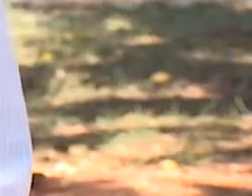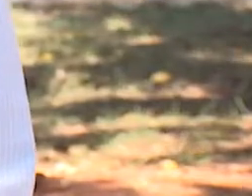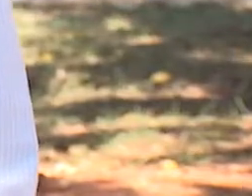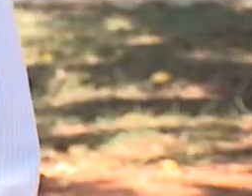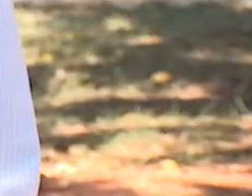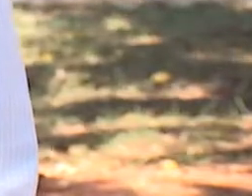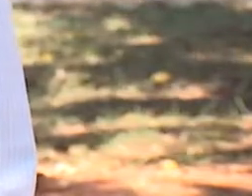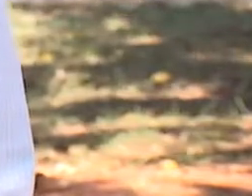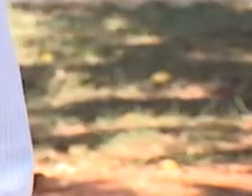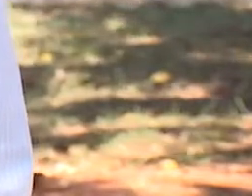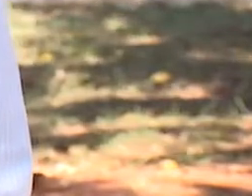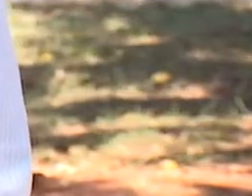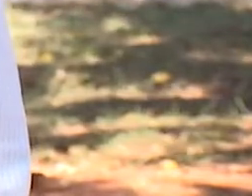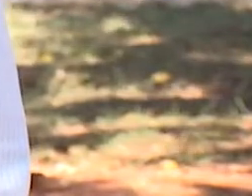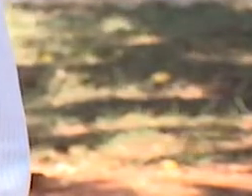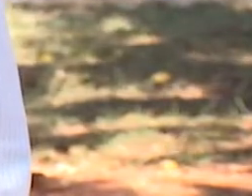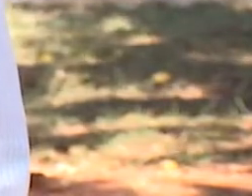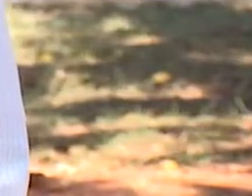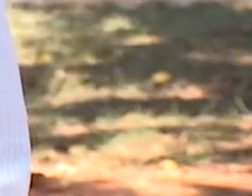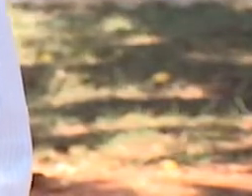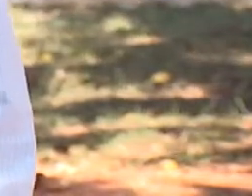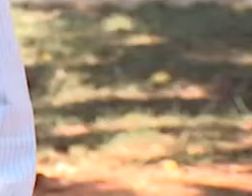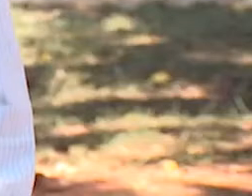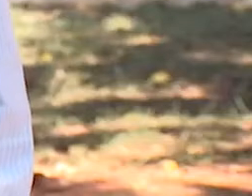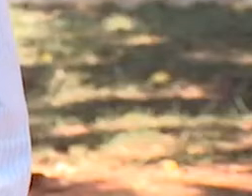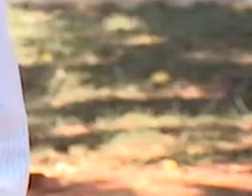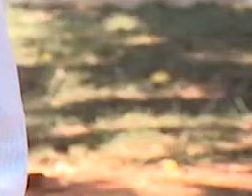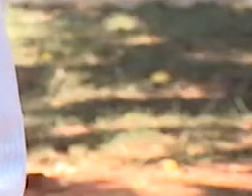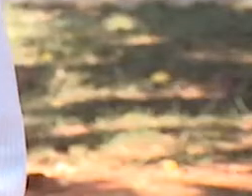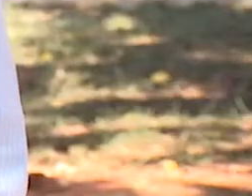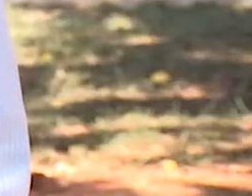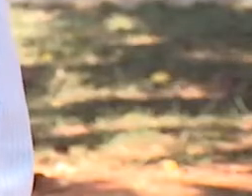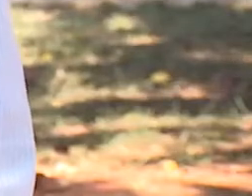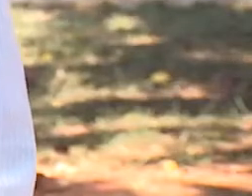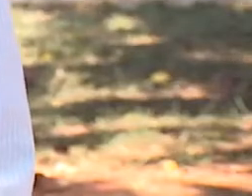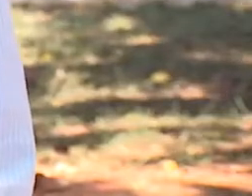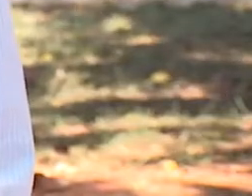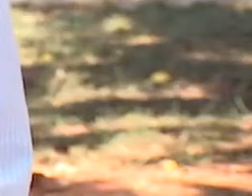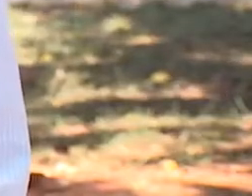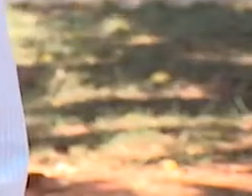bem, eu tenho realizado grandes avanços na minha vida, né?